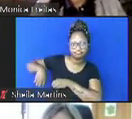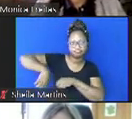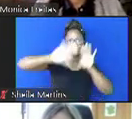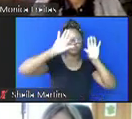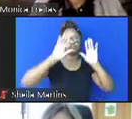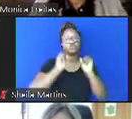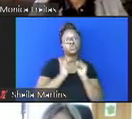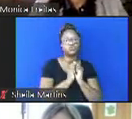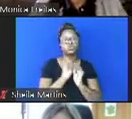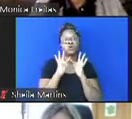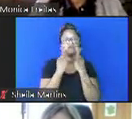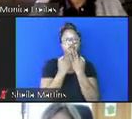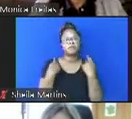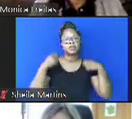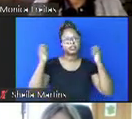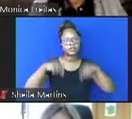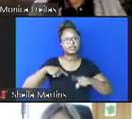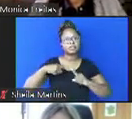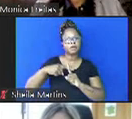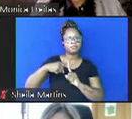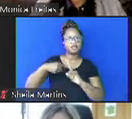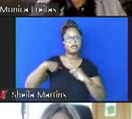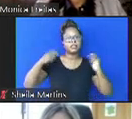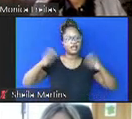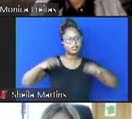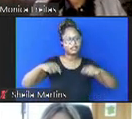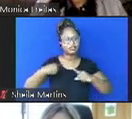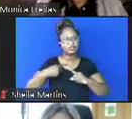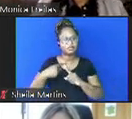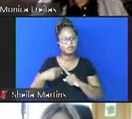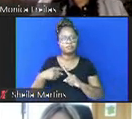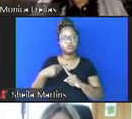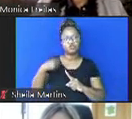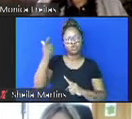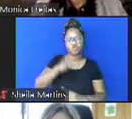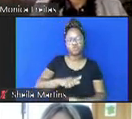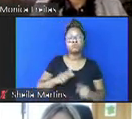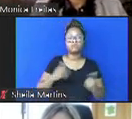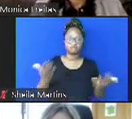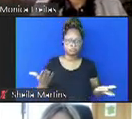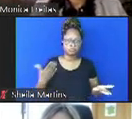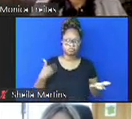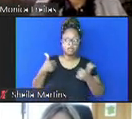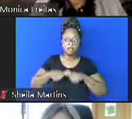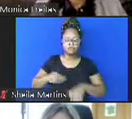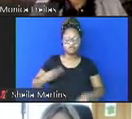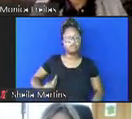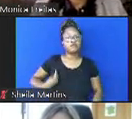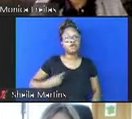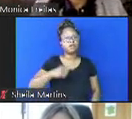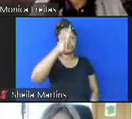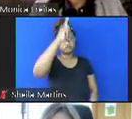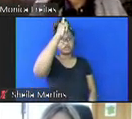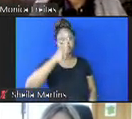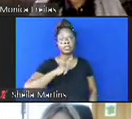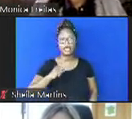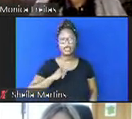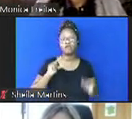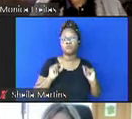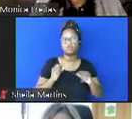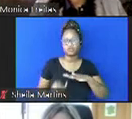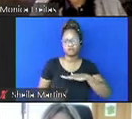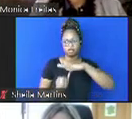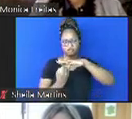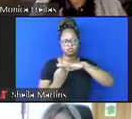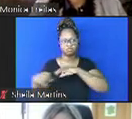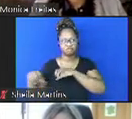que você consiga manter a sua família consigo na Alemanha, né. Existe para a instituição que vai te receber, né,